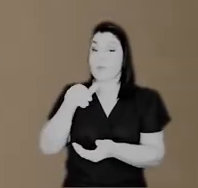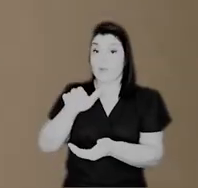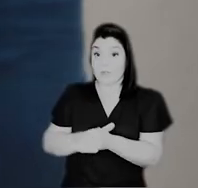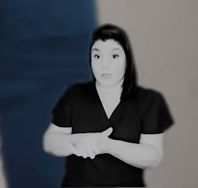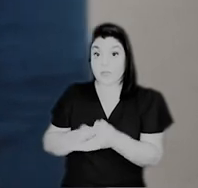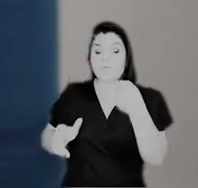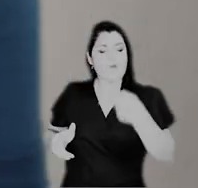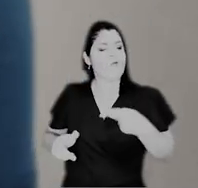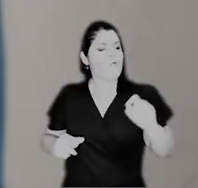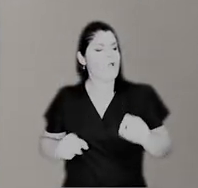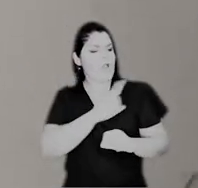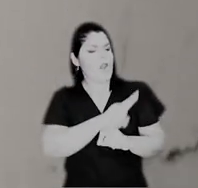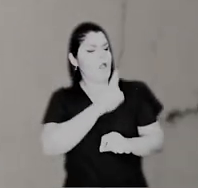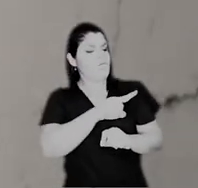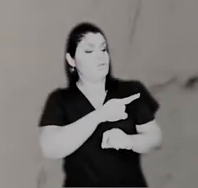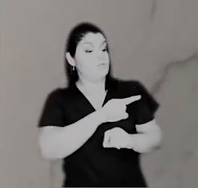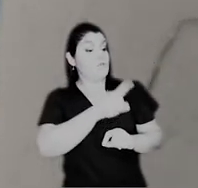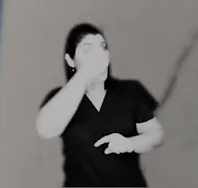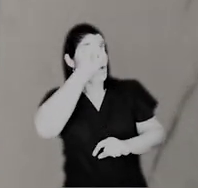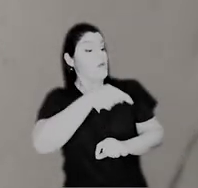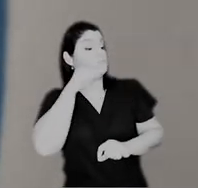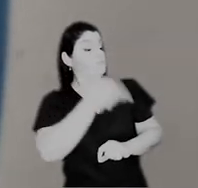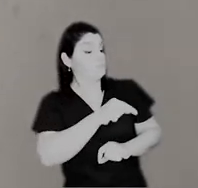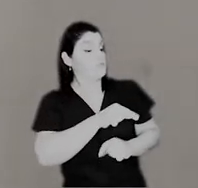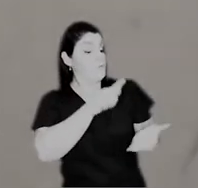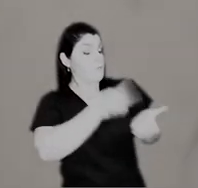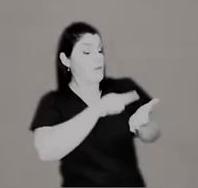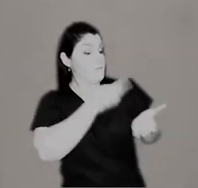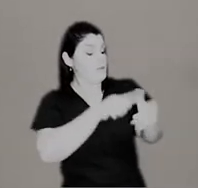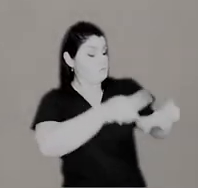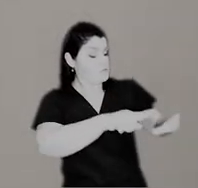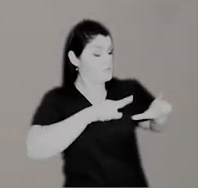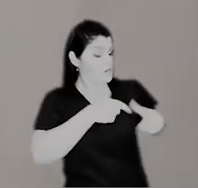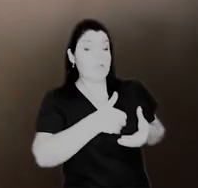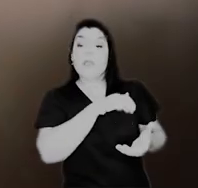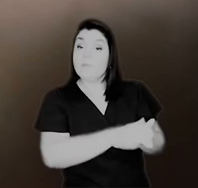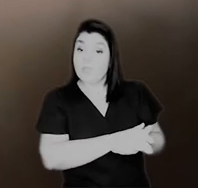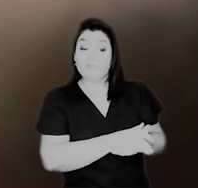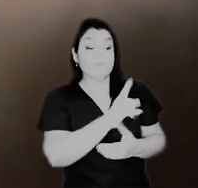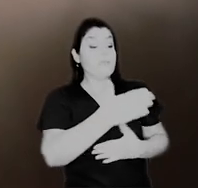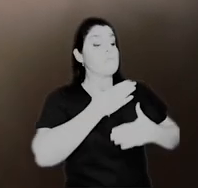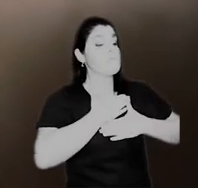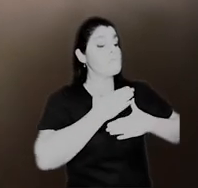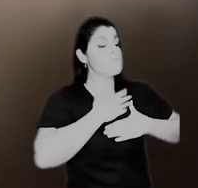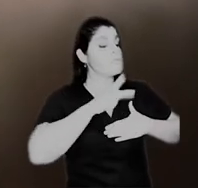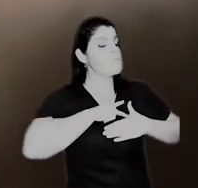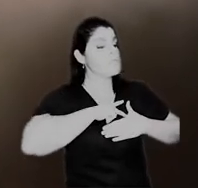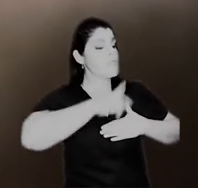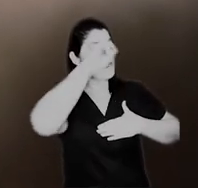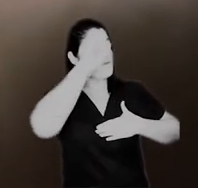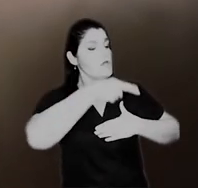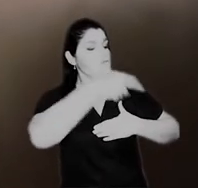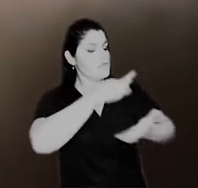Então ele era meu marido e ele me dizia: não, você tá a mais, eu sou seu dono, eu tenho um papel. Ele andava com a certidão de casamento,